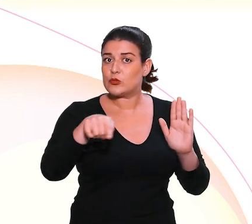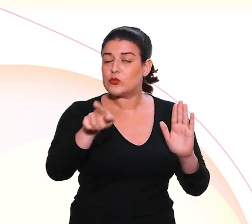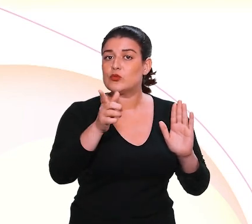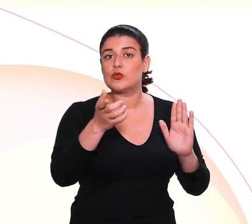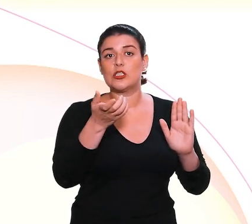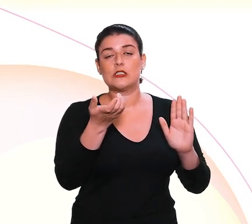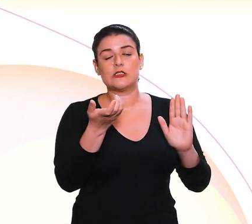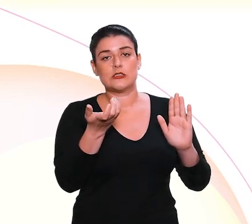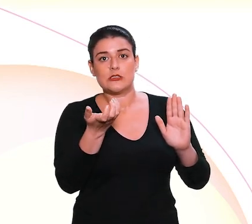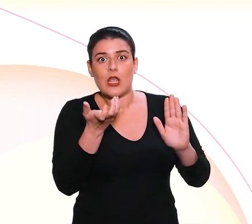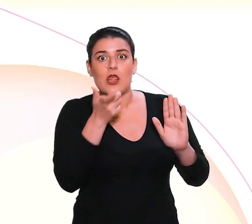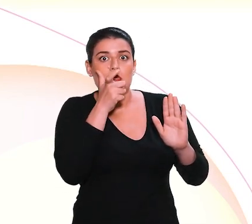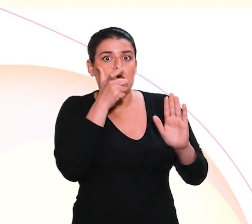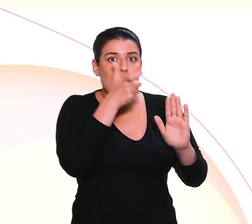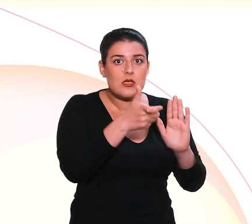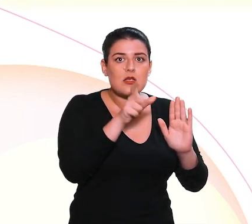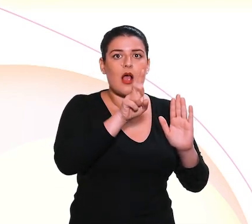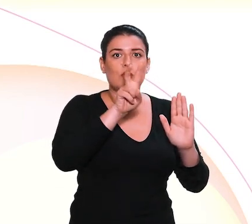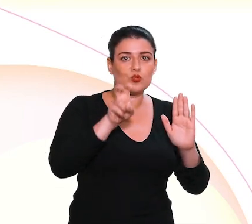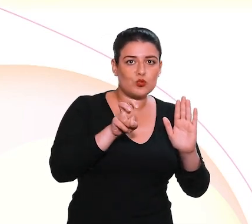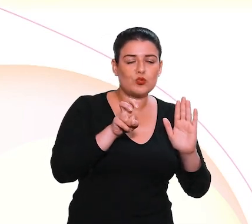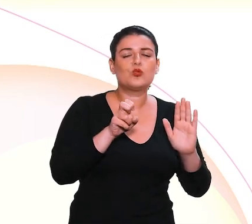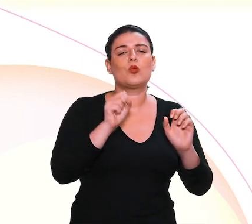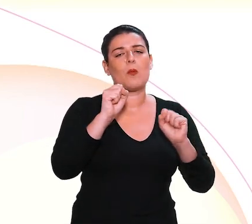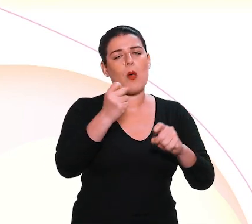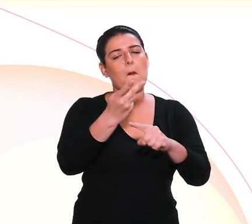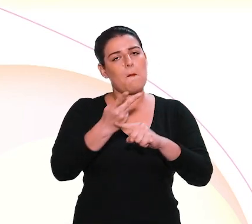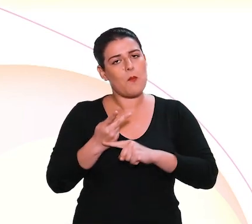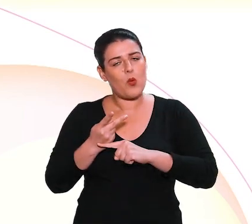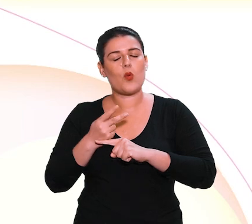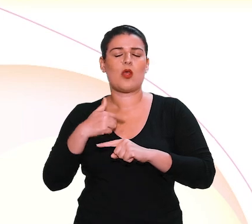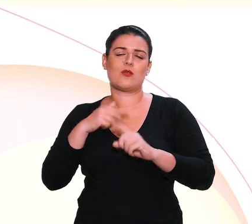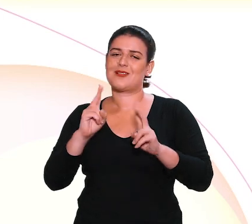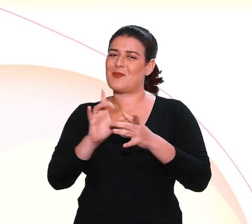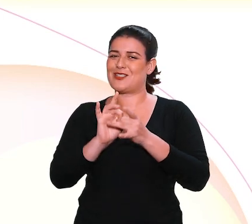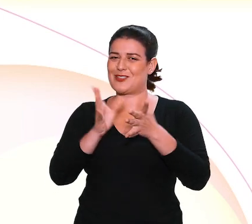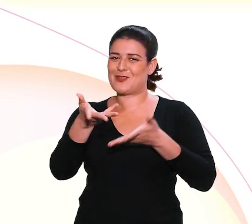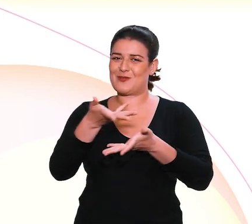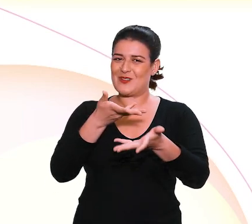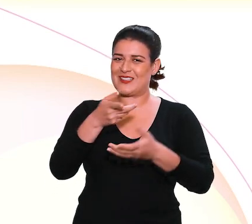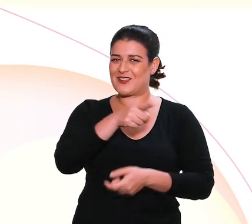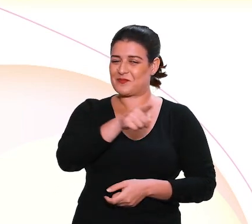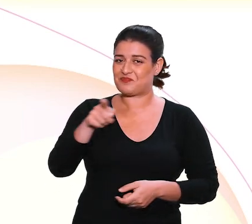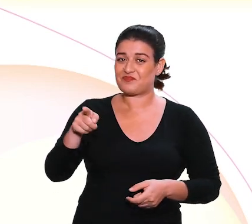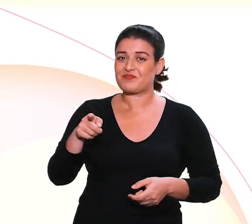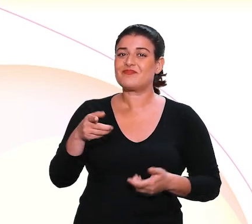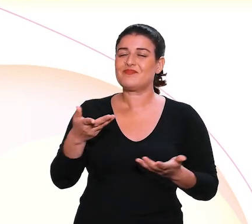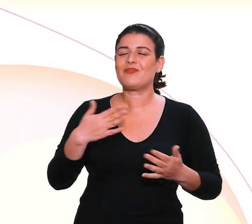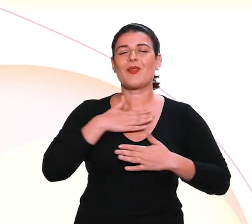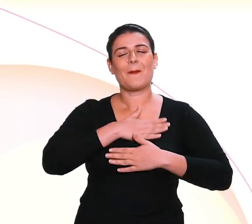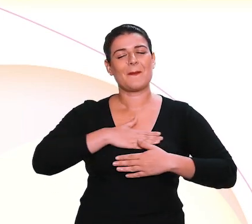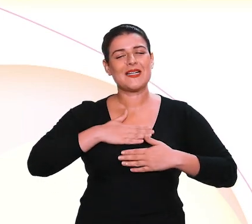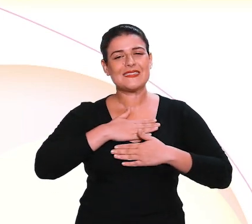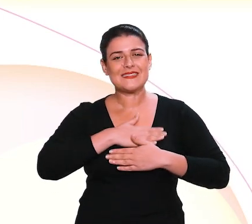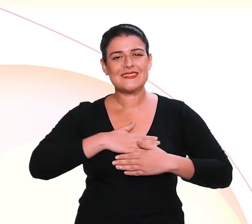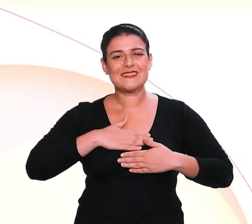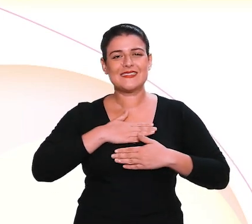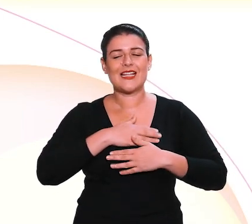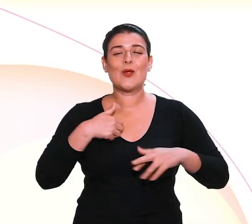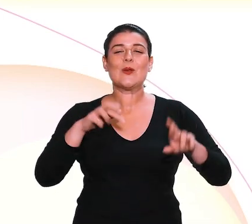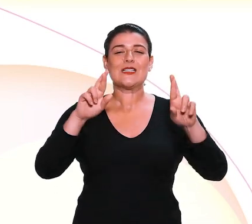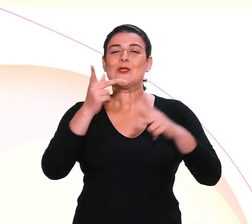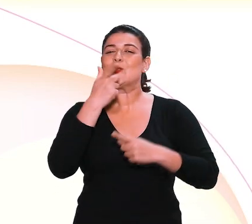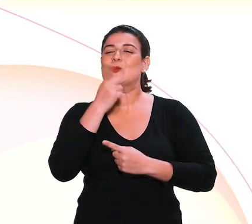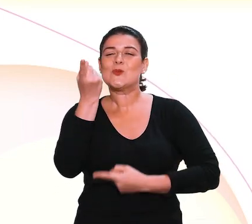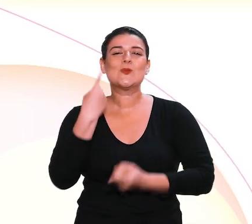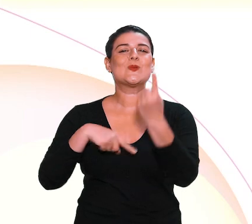vocês se interessem pelo assunto, ou então podem me perguntar, eu estou sempre à disposição de vocês, e foi um prazer,